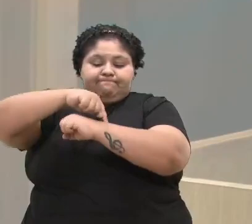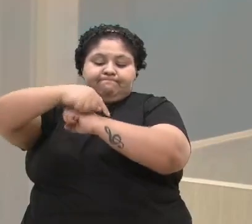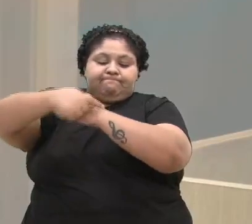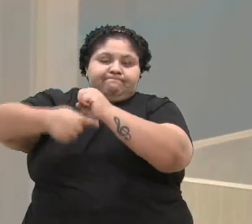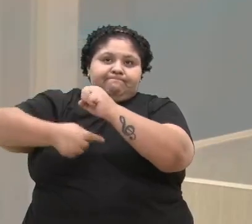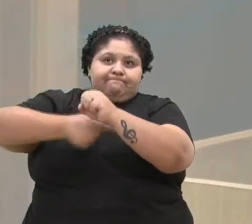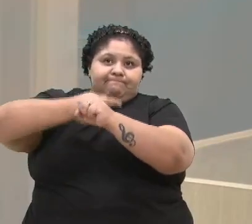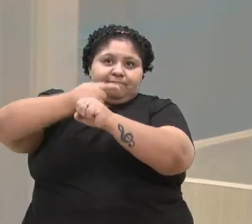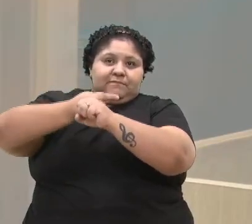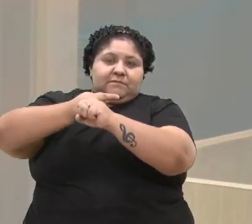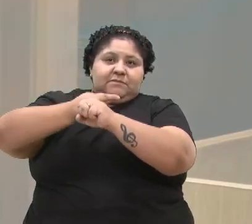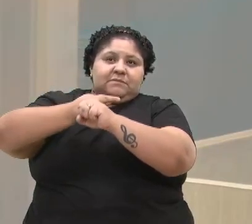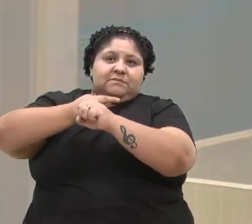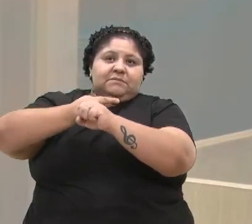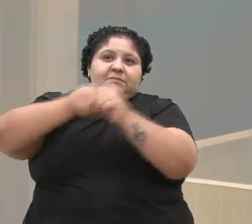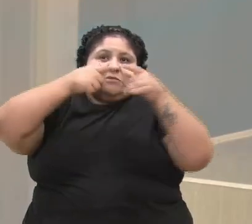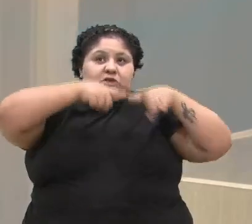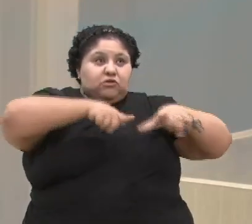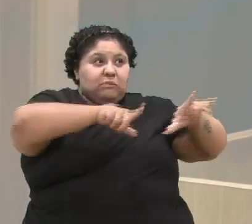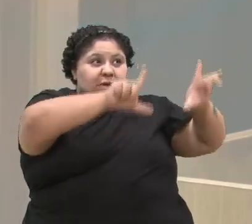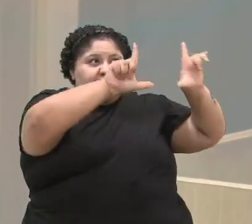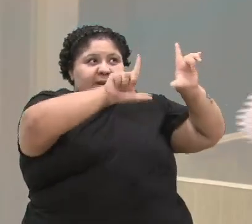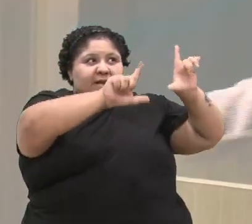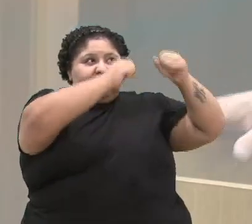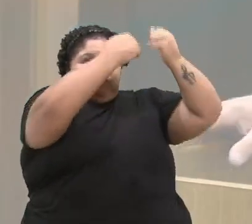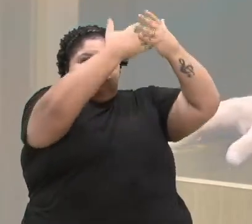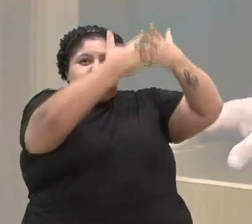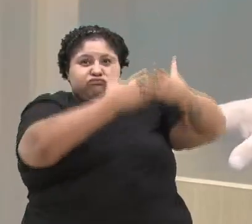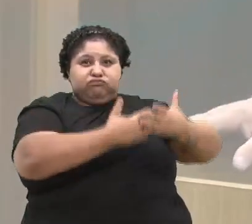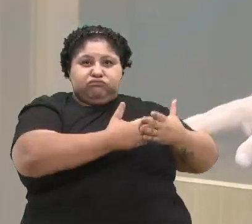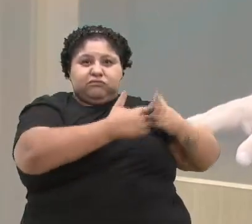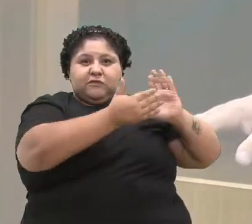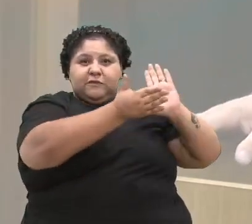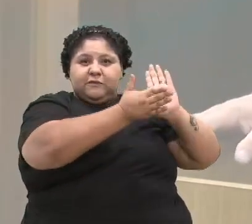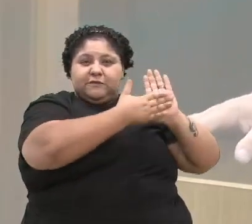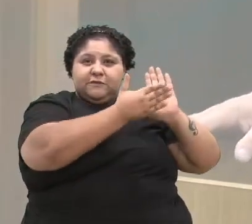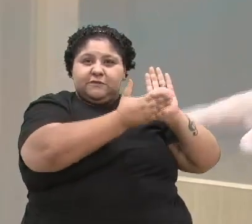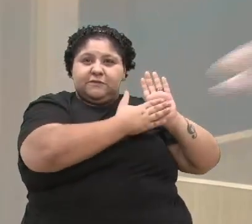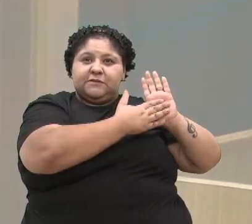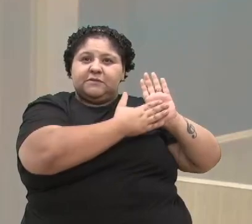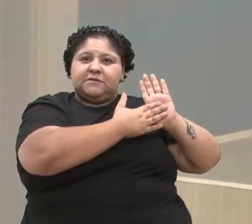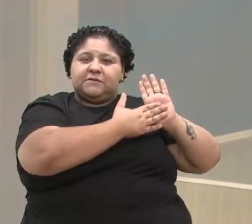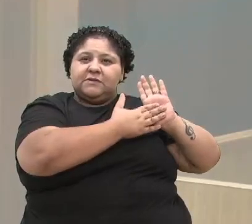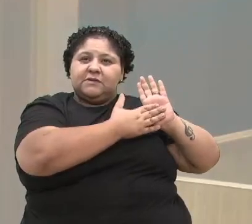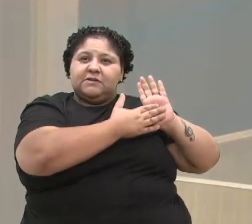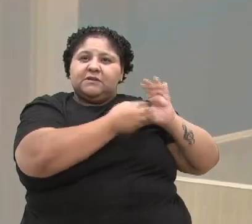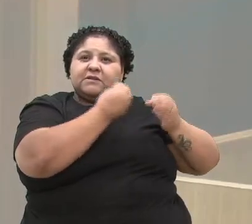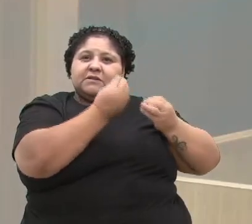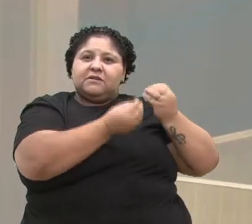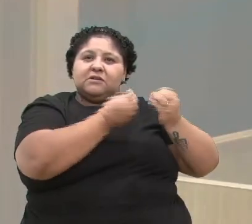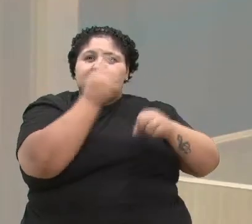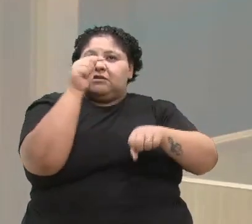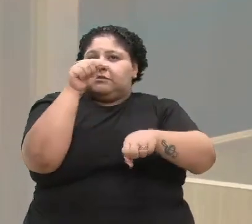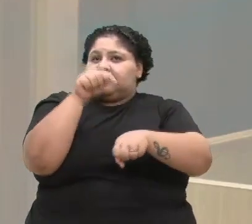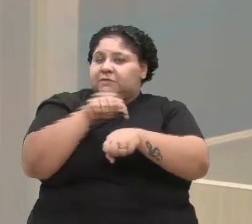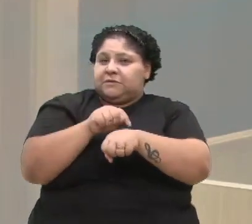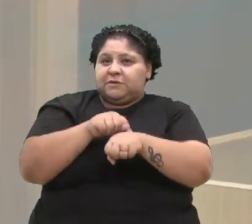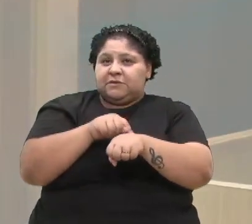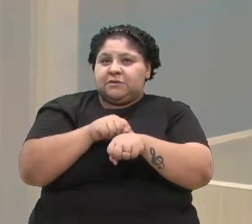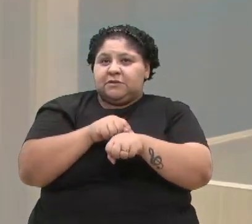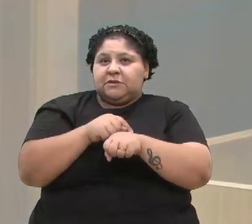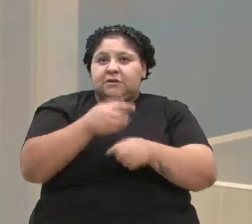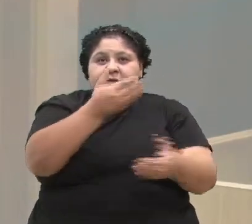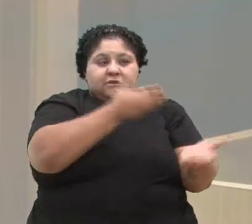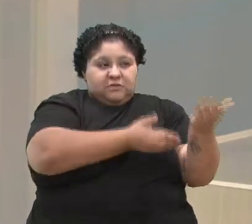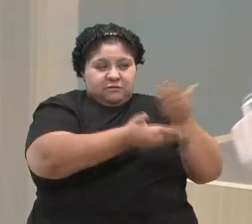botaram uma placa indicativa com os protocolos de Manchester, conforme o tempo de